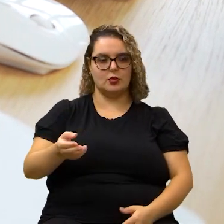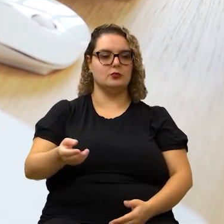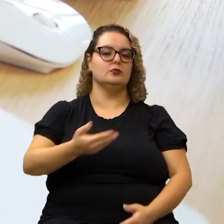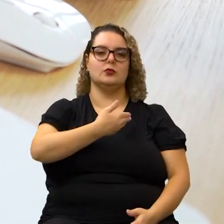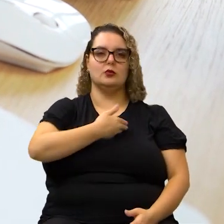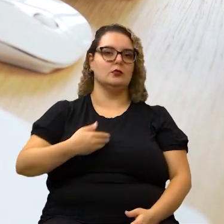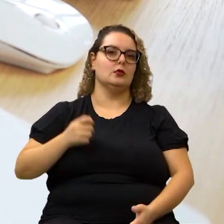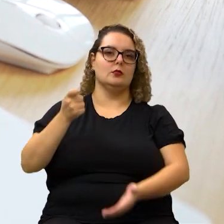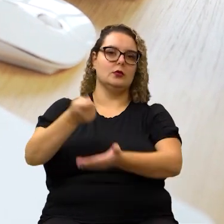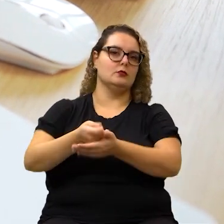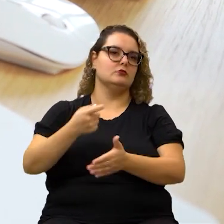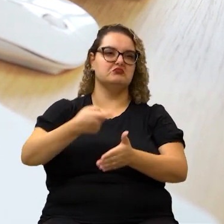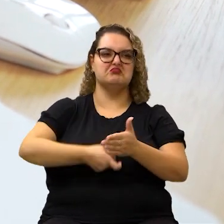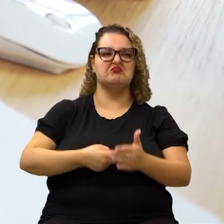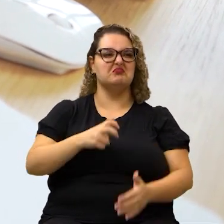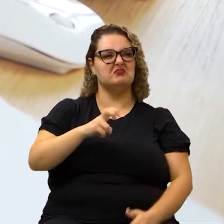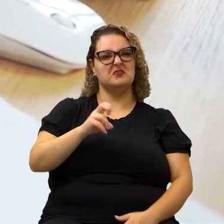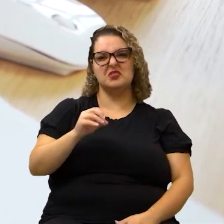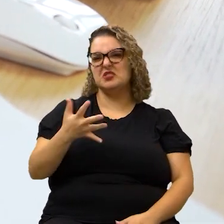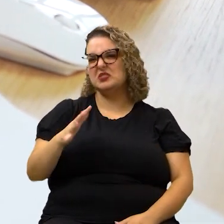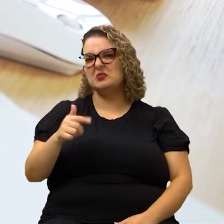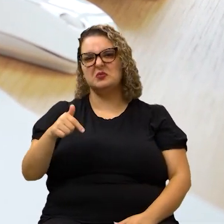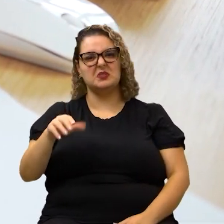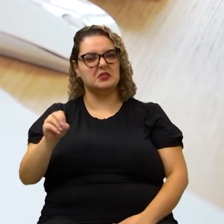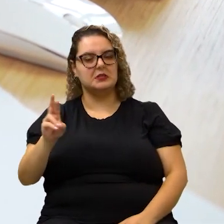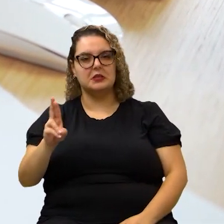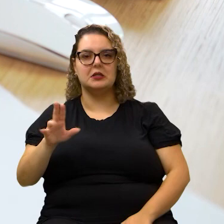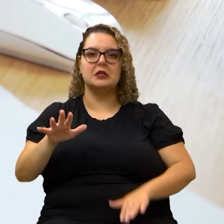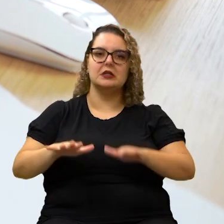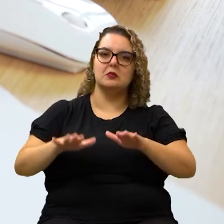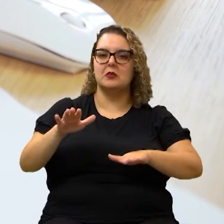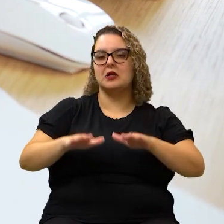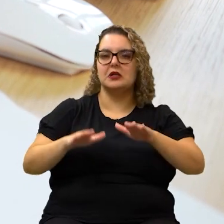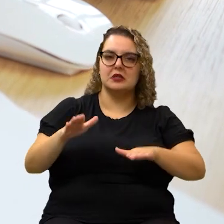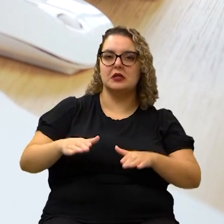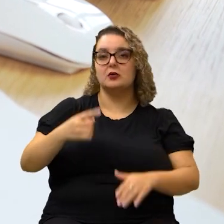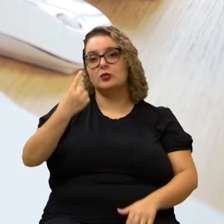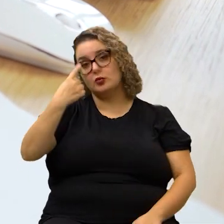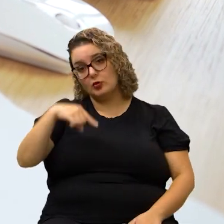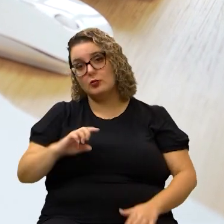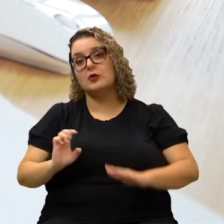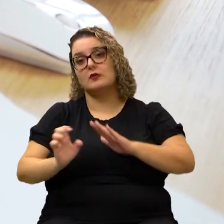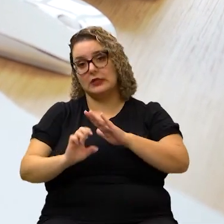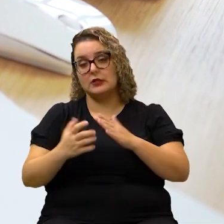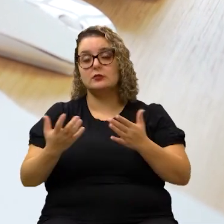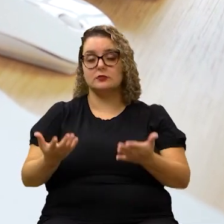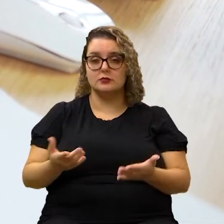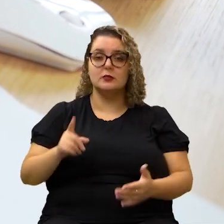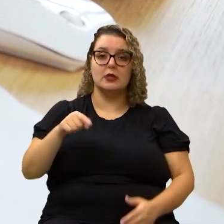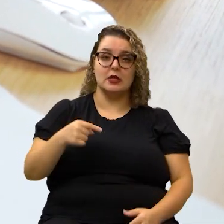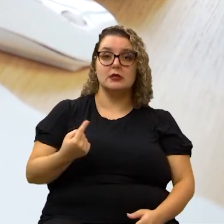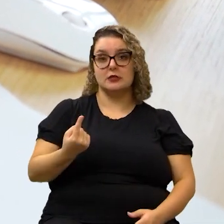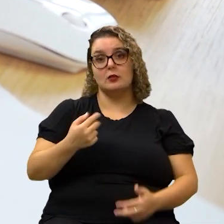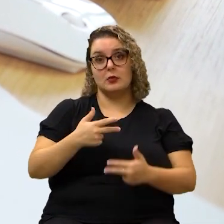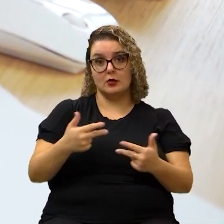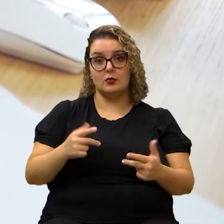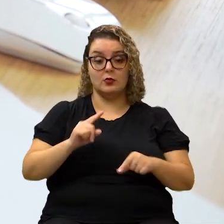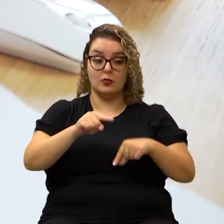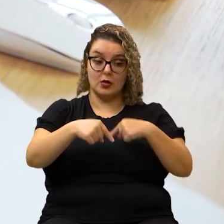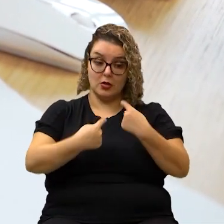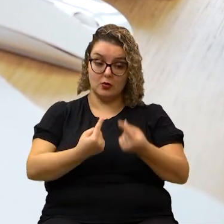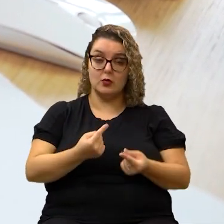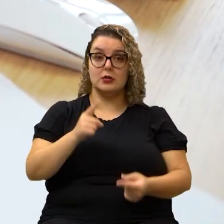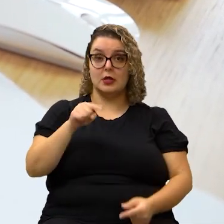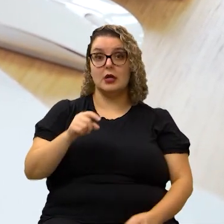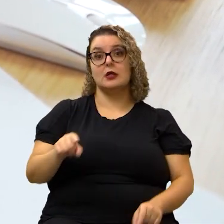governo com uma taxa fixa ali que varia de 50 a 70 reais, dependendo do perfil da empresa. Então esse é um ponto. O